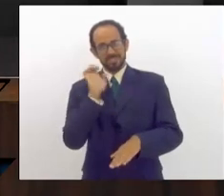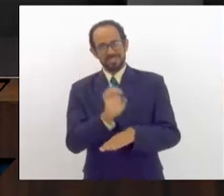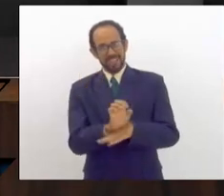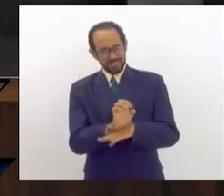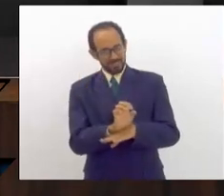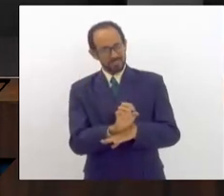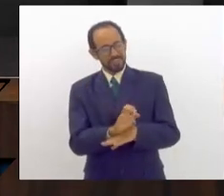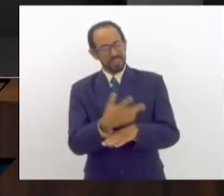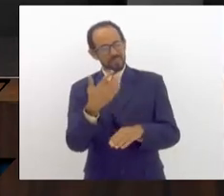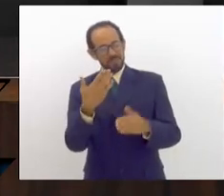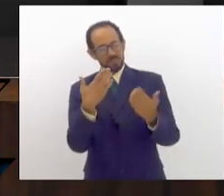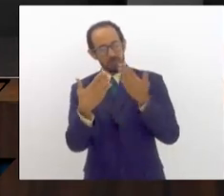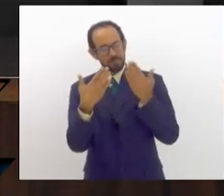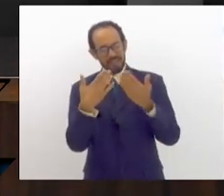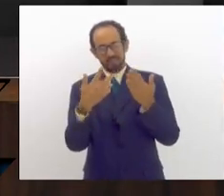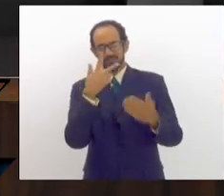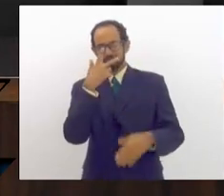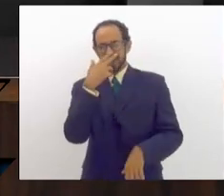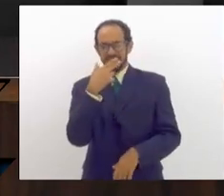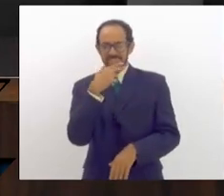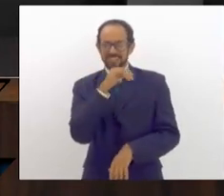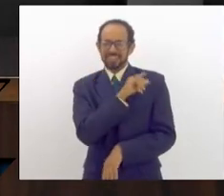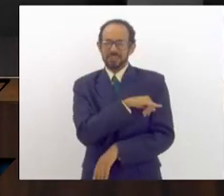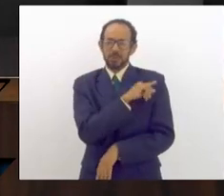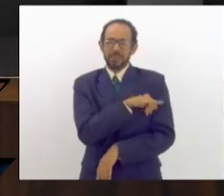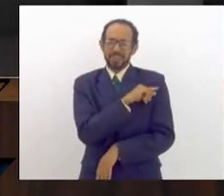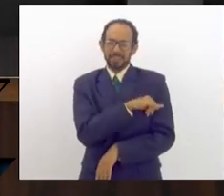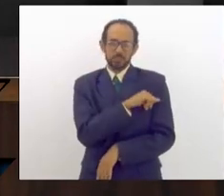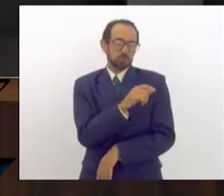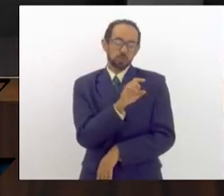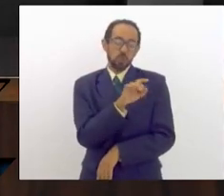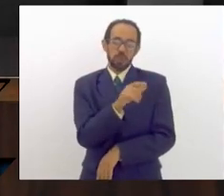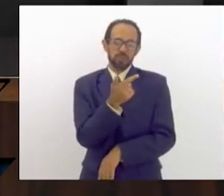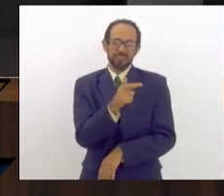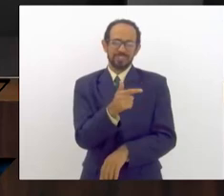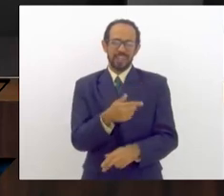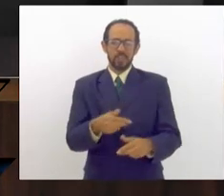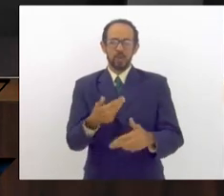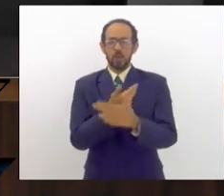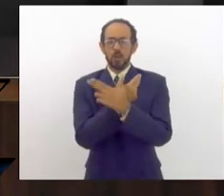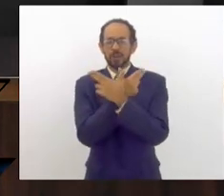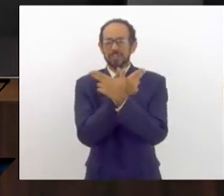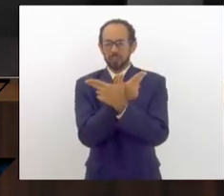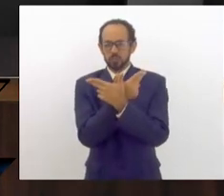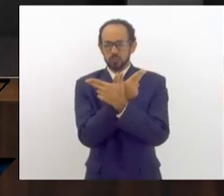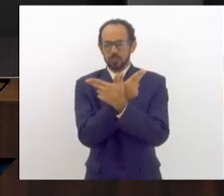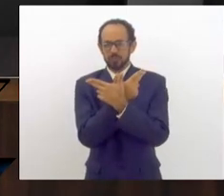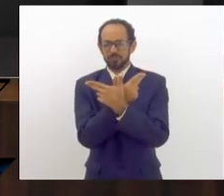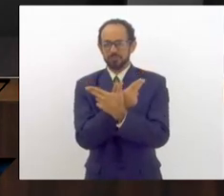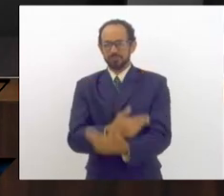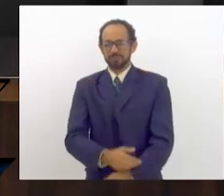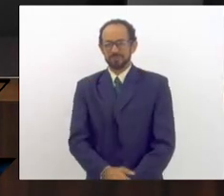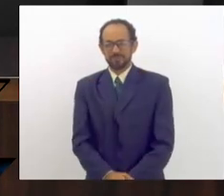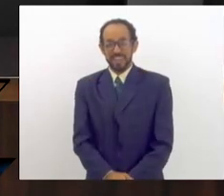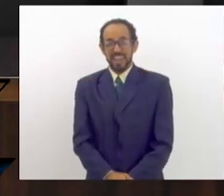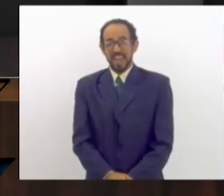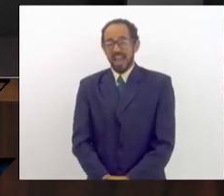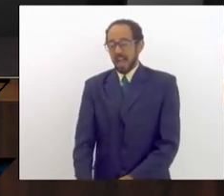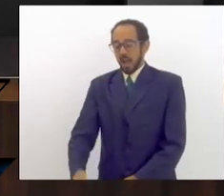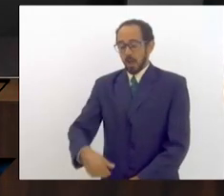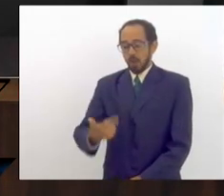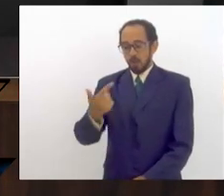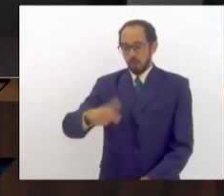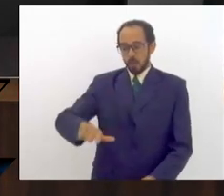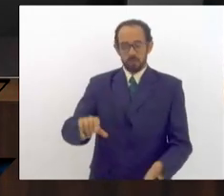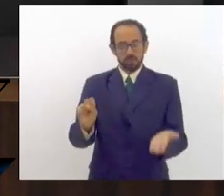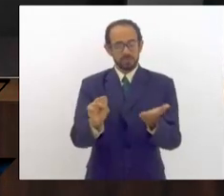parecido com o nosso Rio de Janeiro lá só não tem um Cristo Redentor próximo a dois escrito Nobre Deputado Samuel